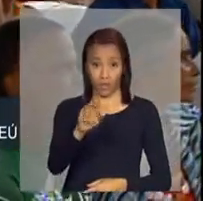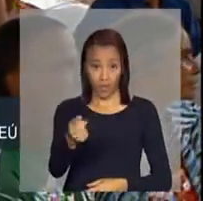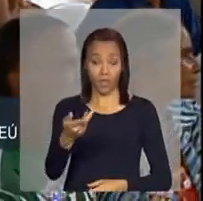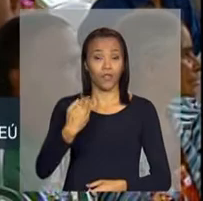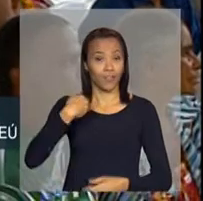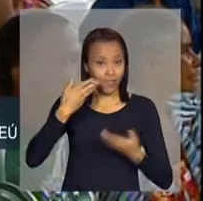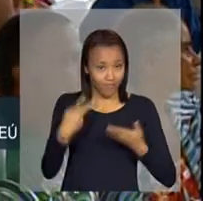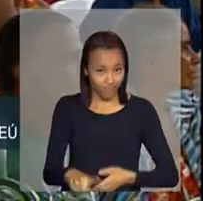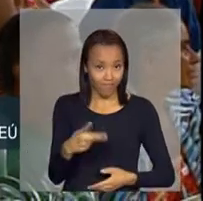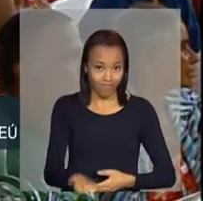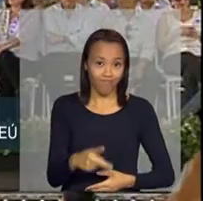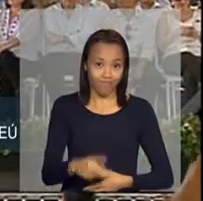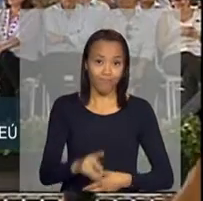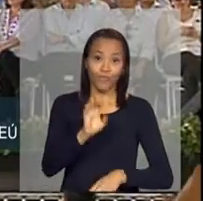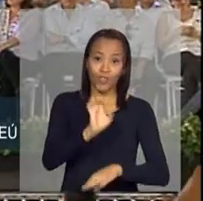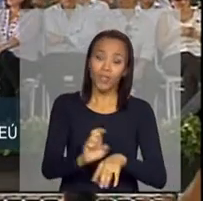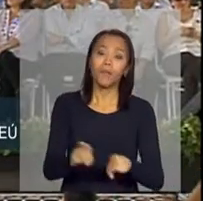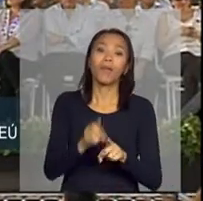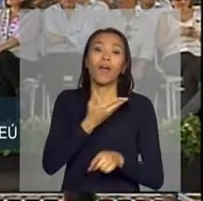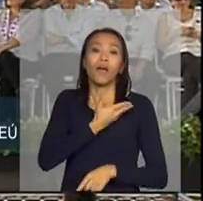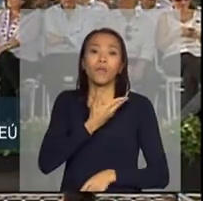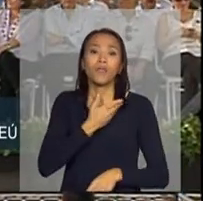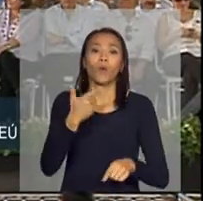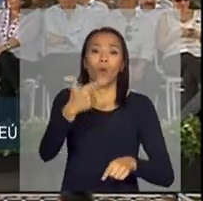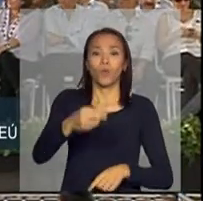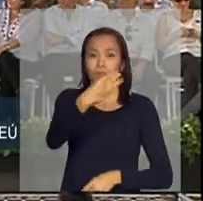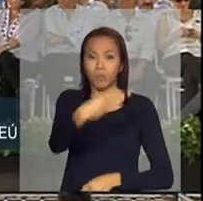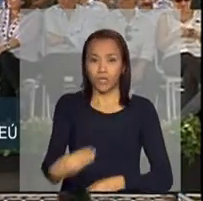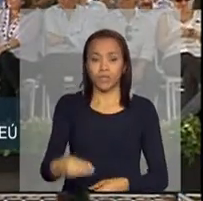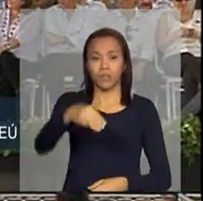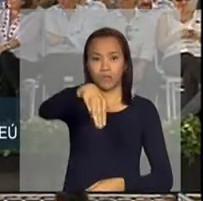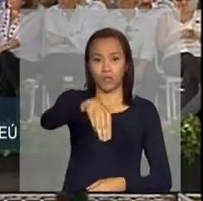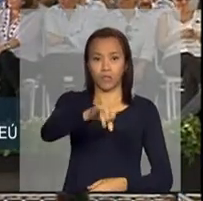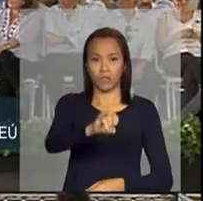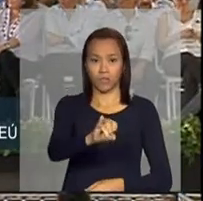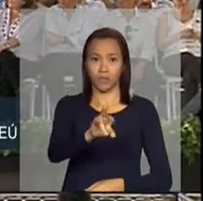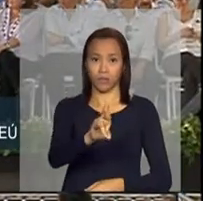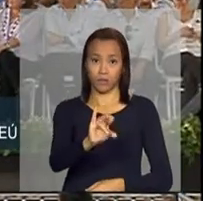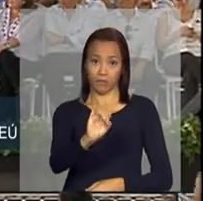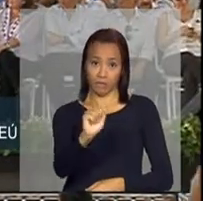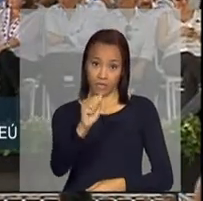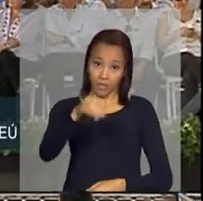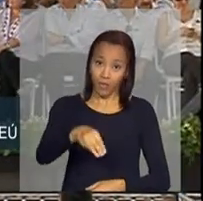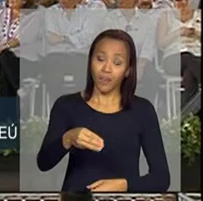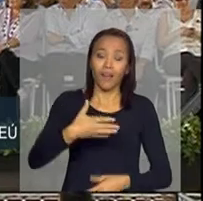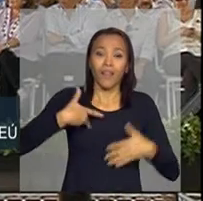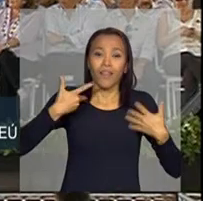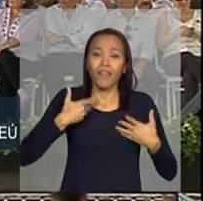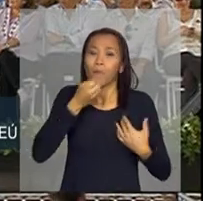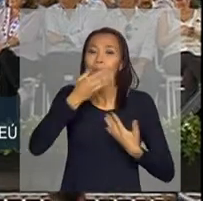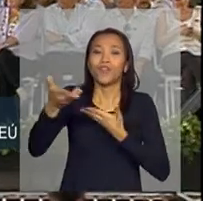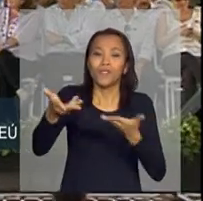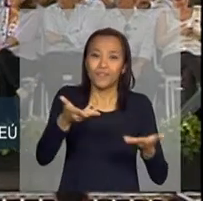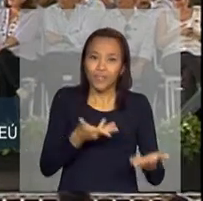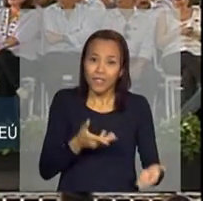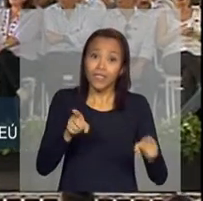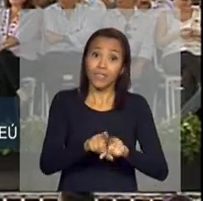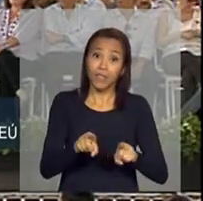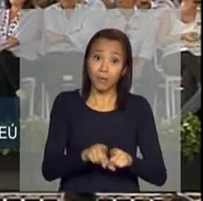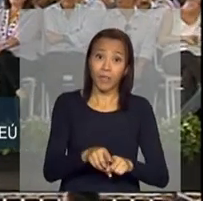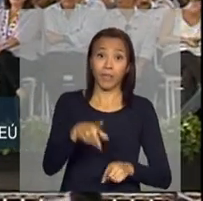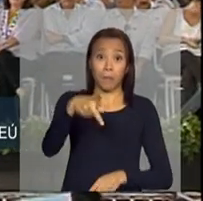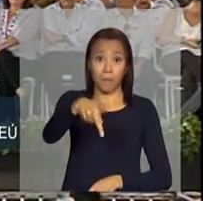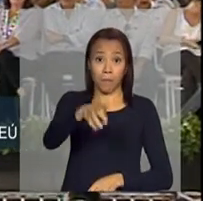amigo, ministra Miriam Belchior, a quem tenho a alegria de dar as boas-vindas, ministro Pepe